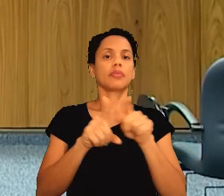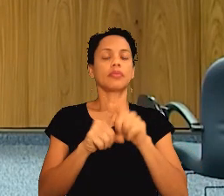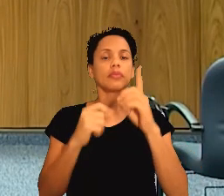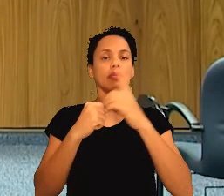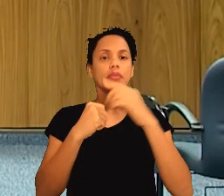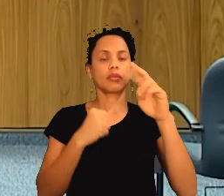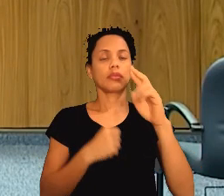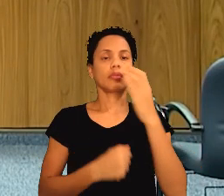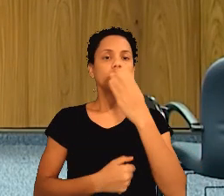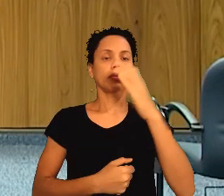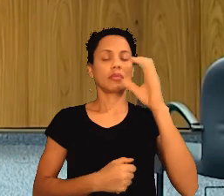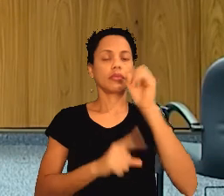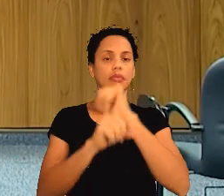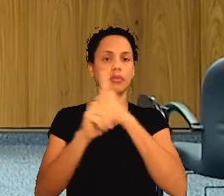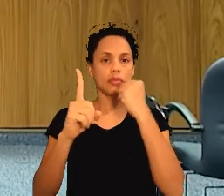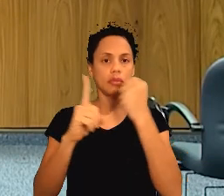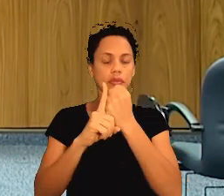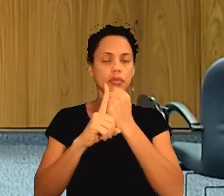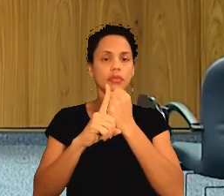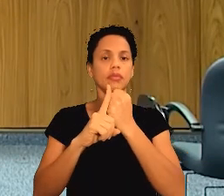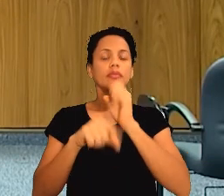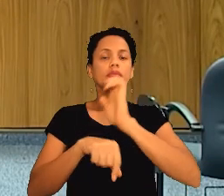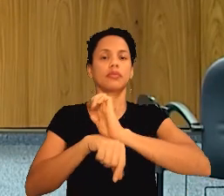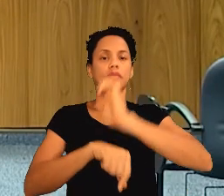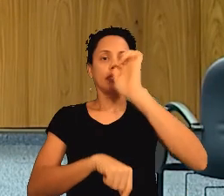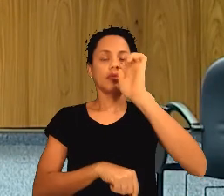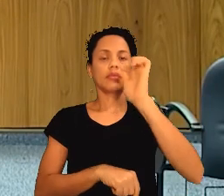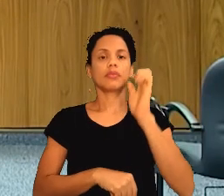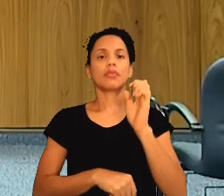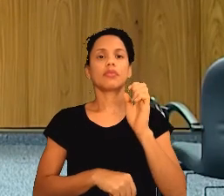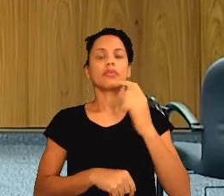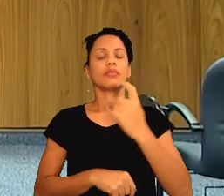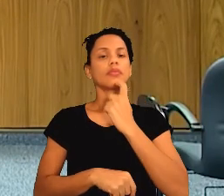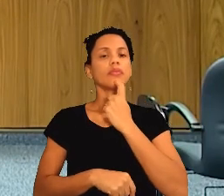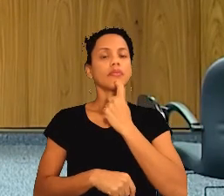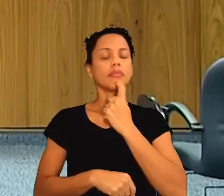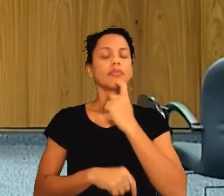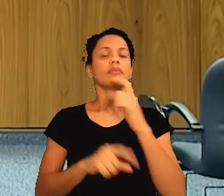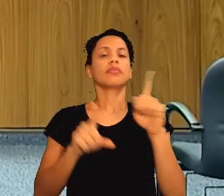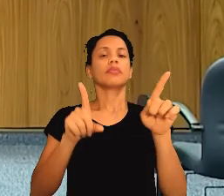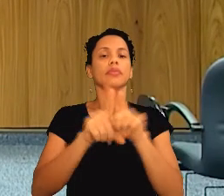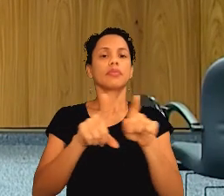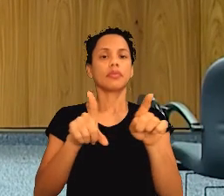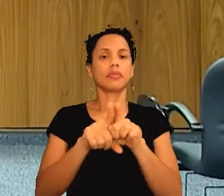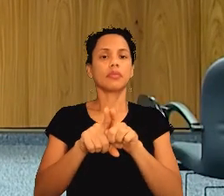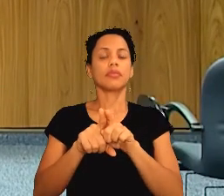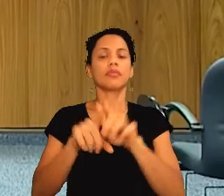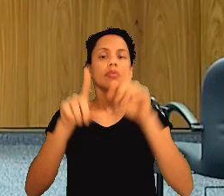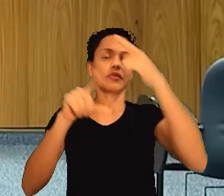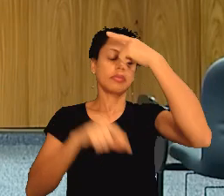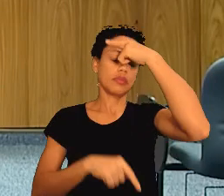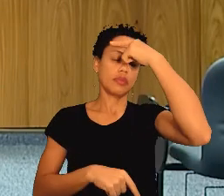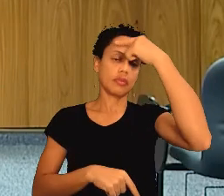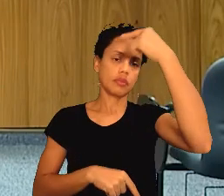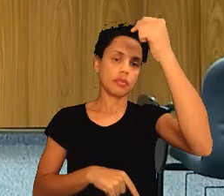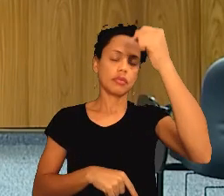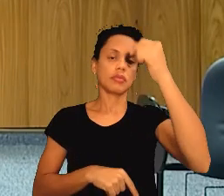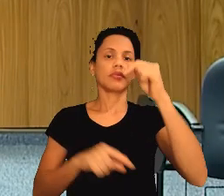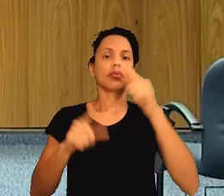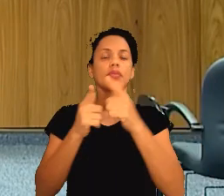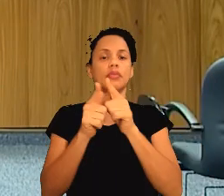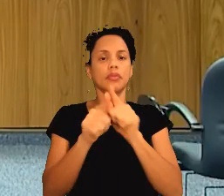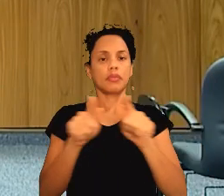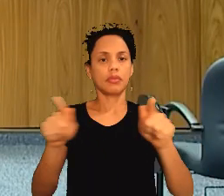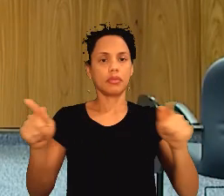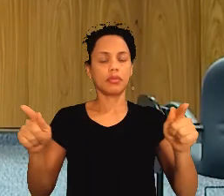em Ciências Sociais pela Universidade Estadual de Campinas, é graduada em Matemática pela